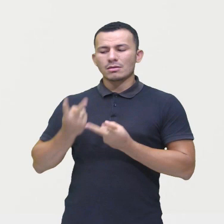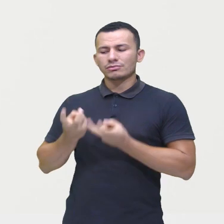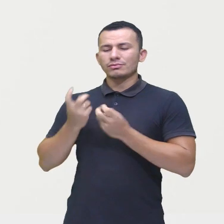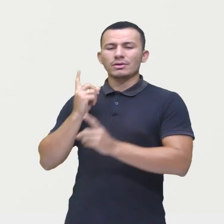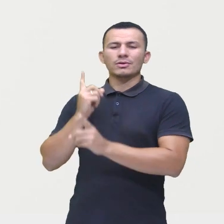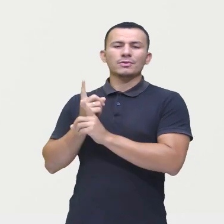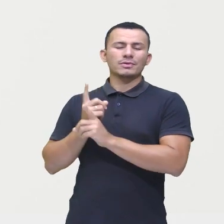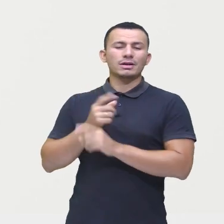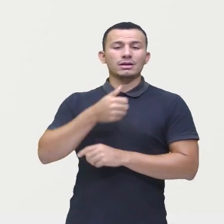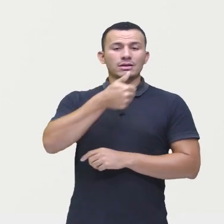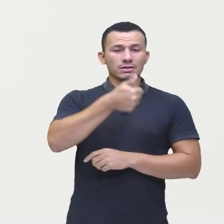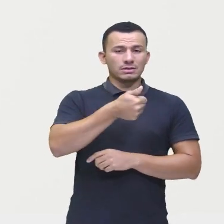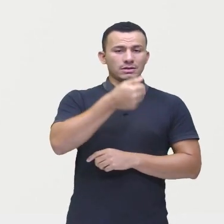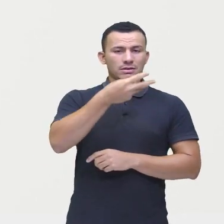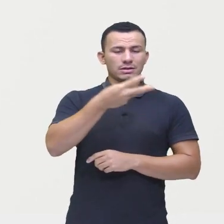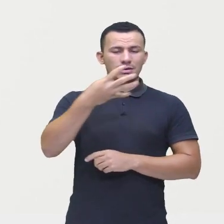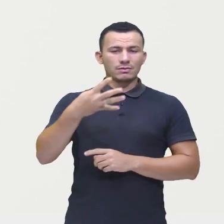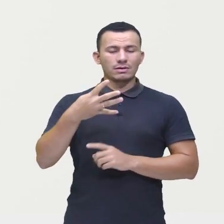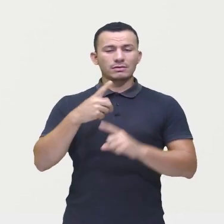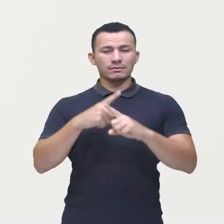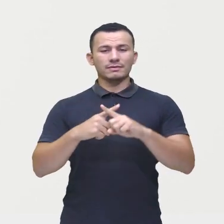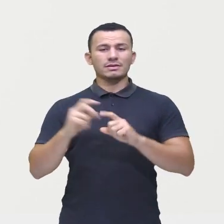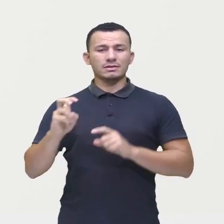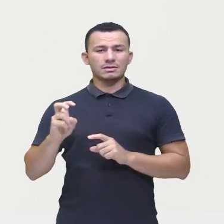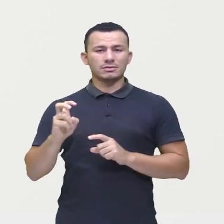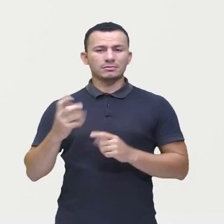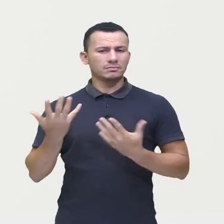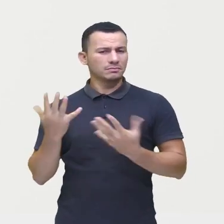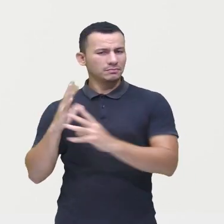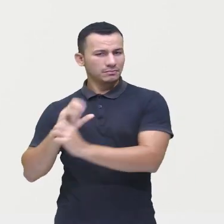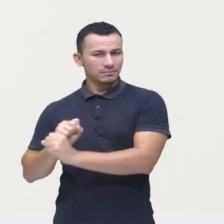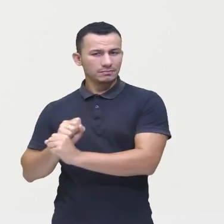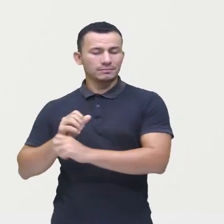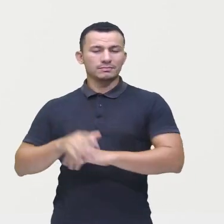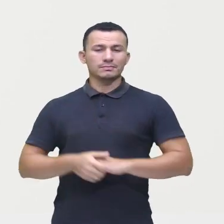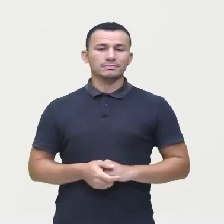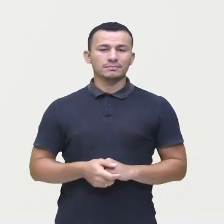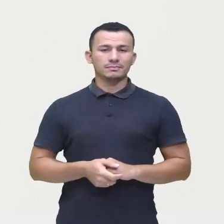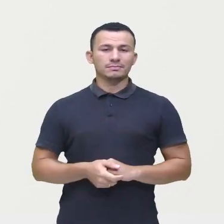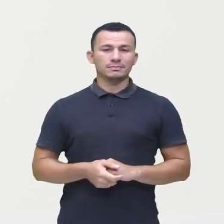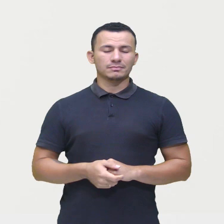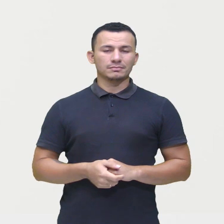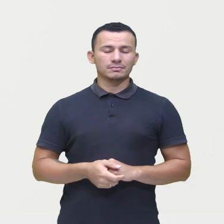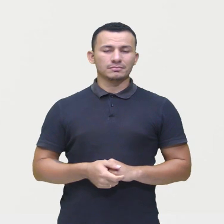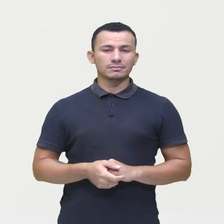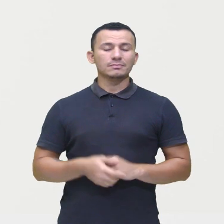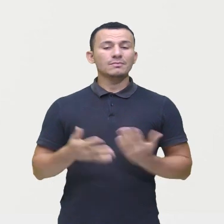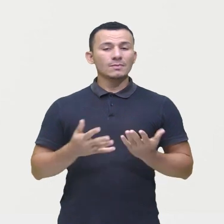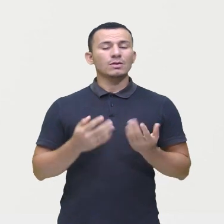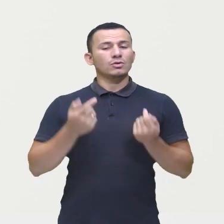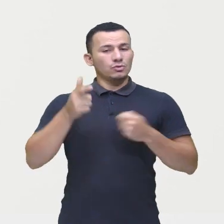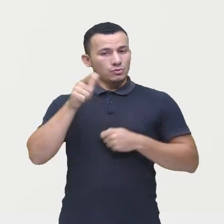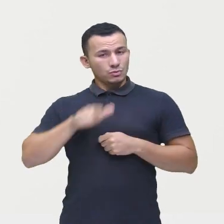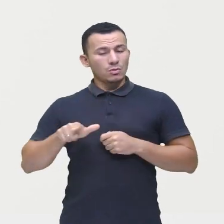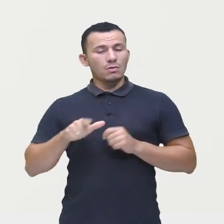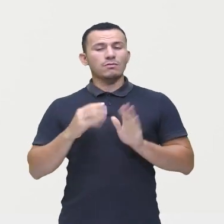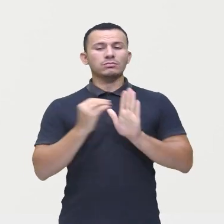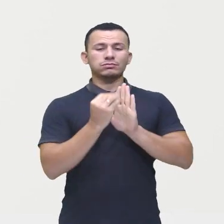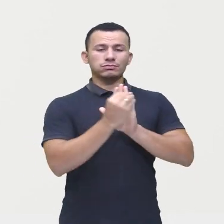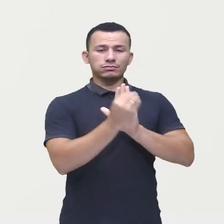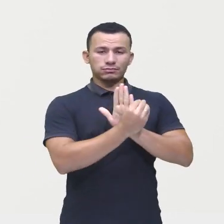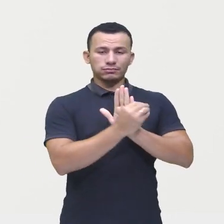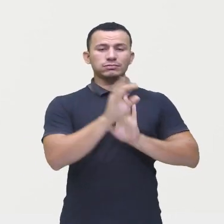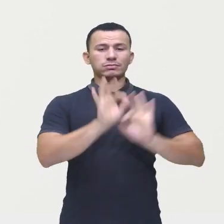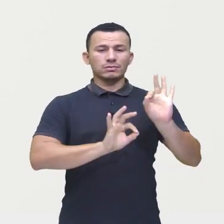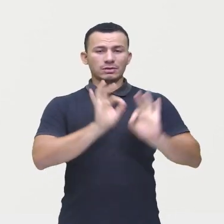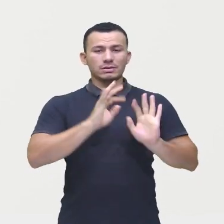dá 134 vezes 5. Então, vamos lá. Vamos agora colocar o número 134. Então,